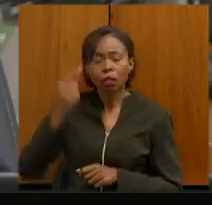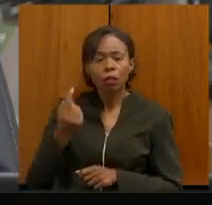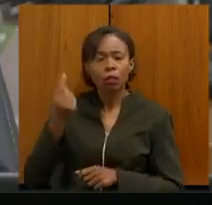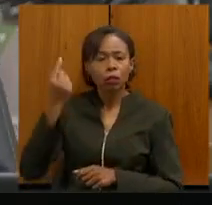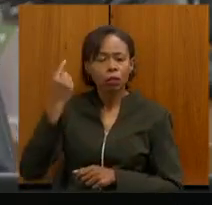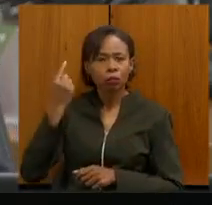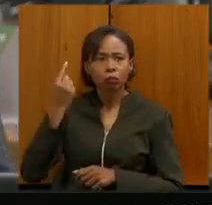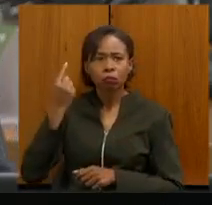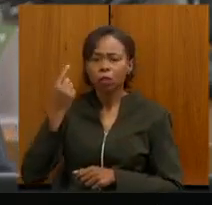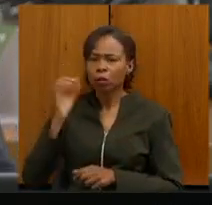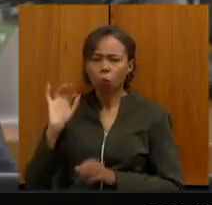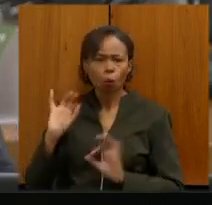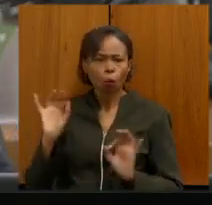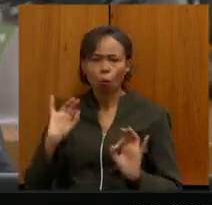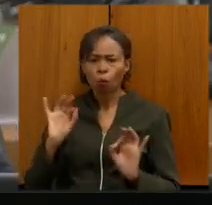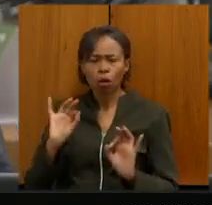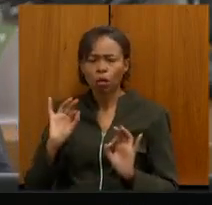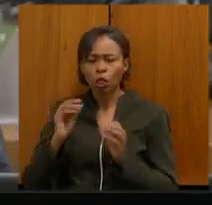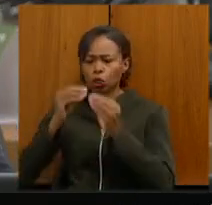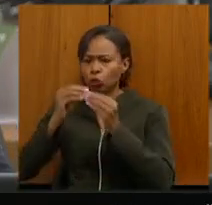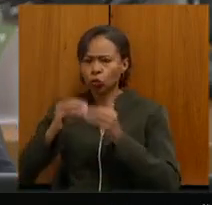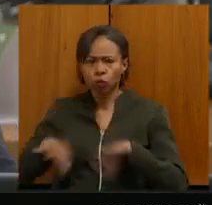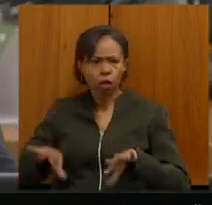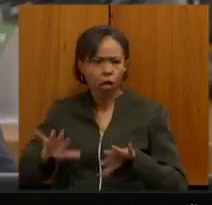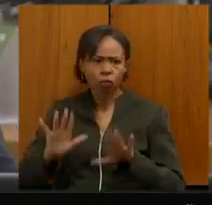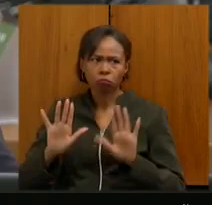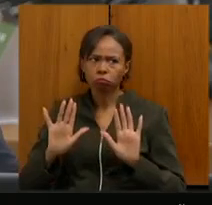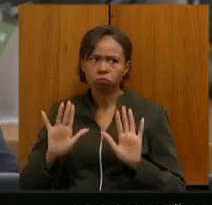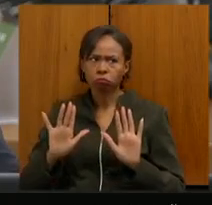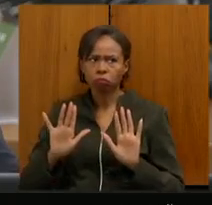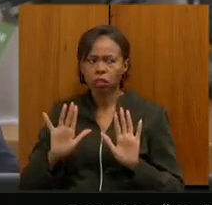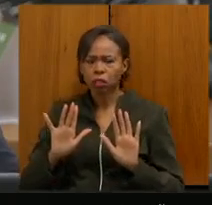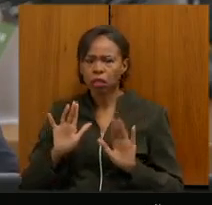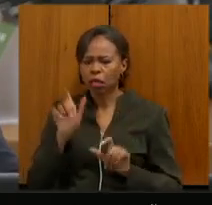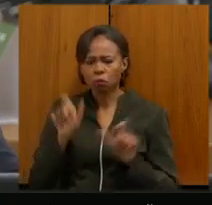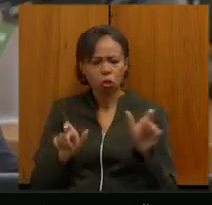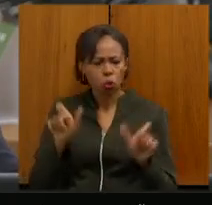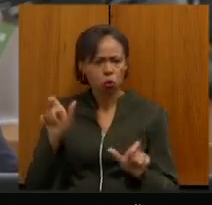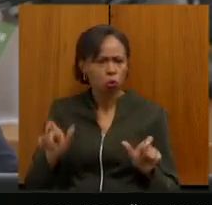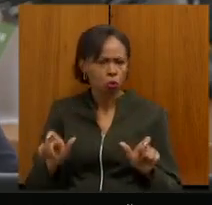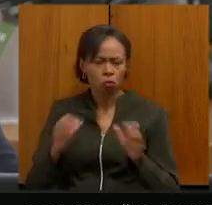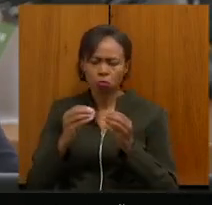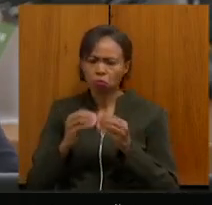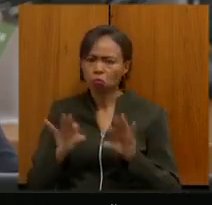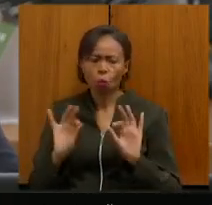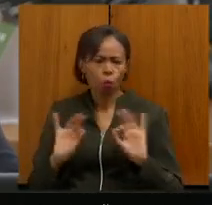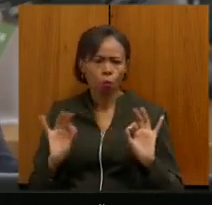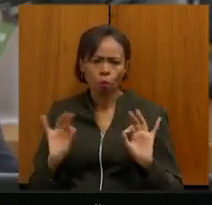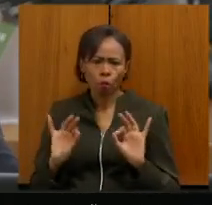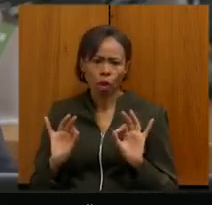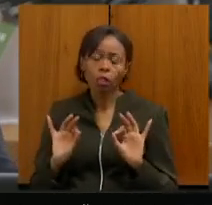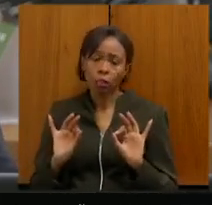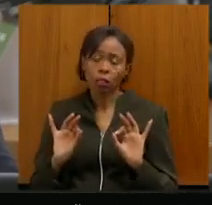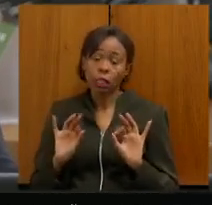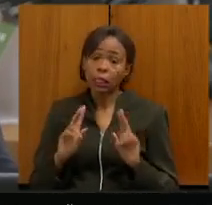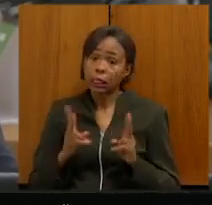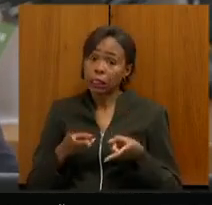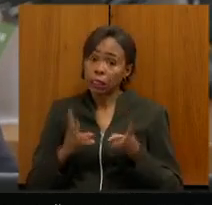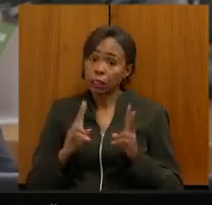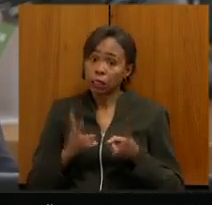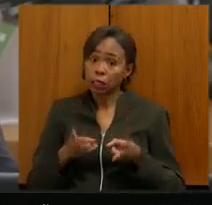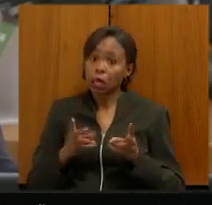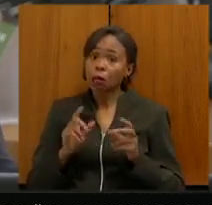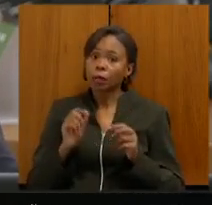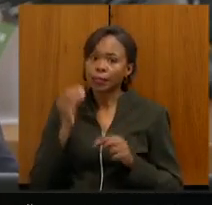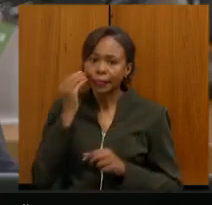situações que prejudicaram qualquer o participante as partes né e a gente tá sempre